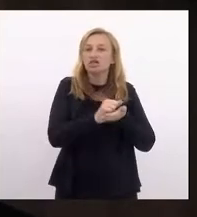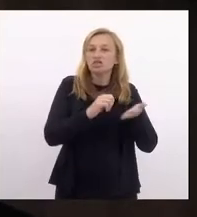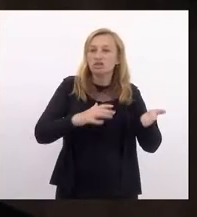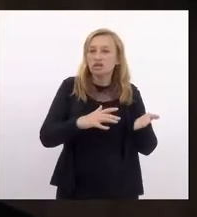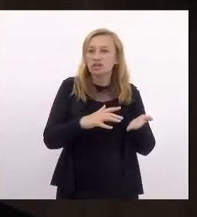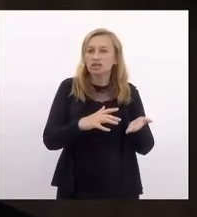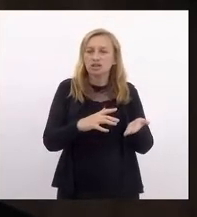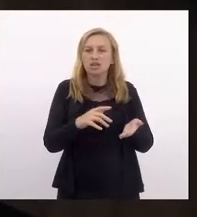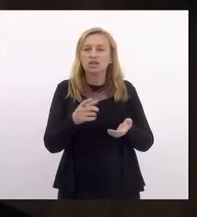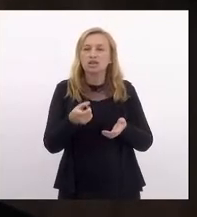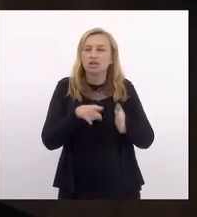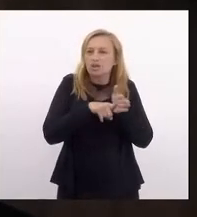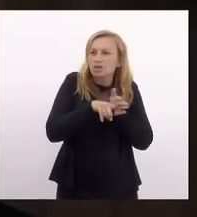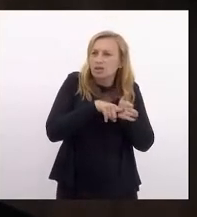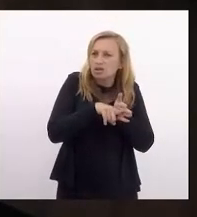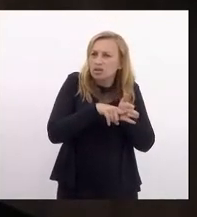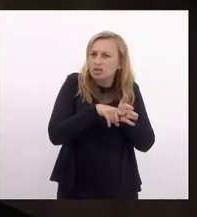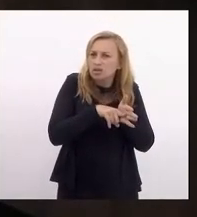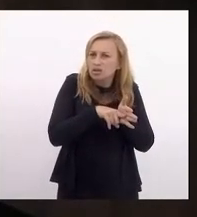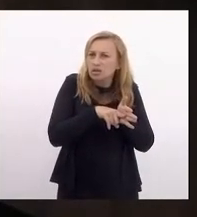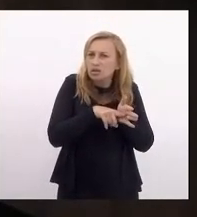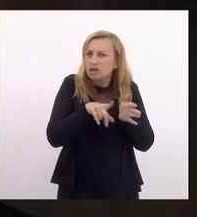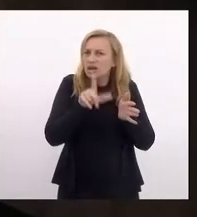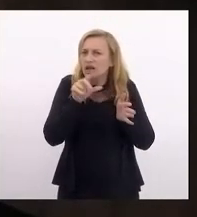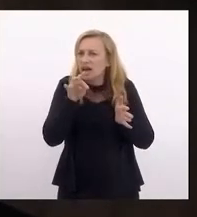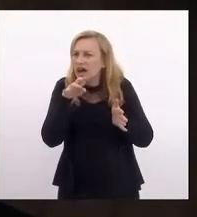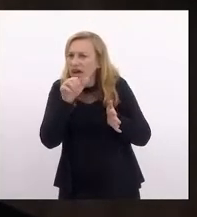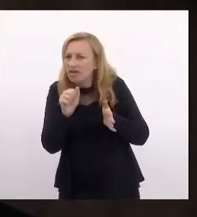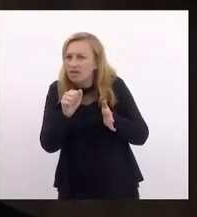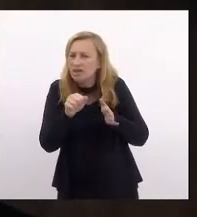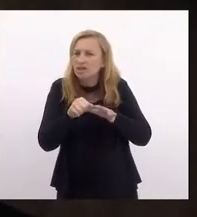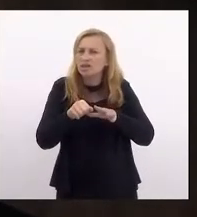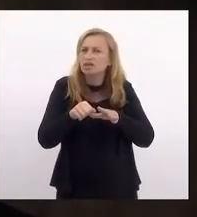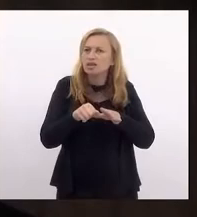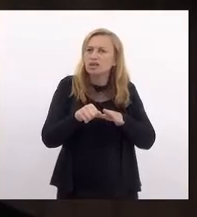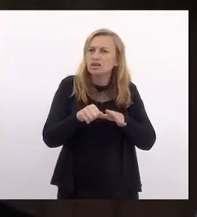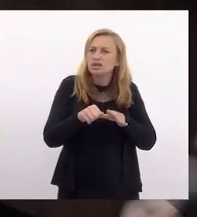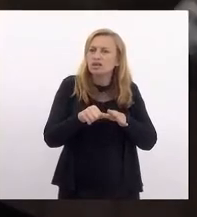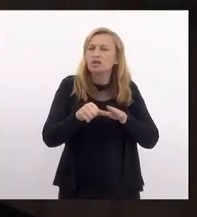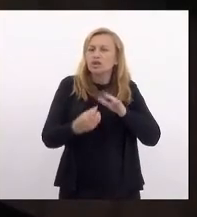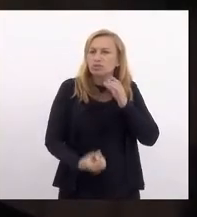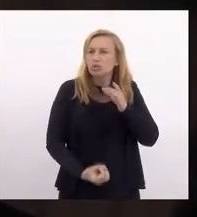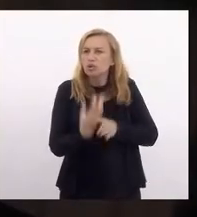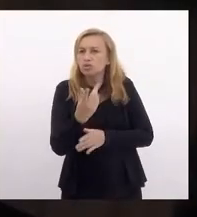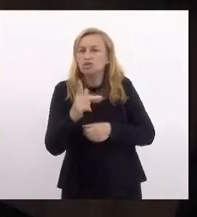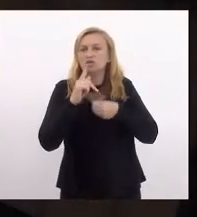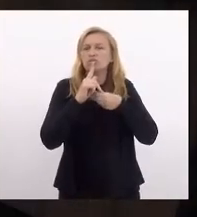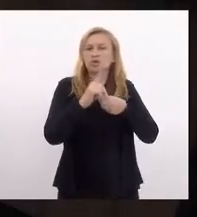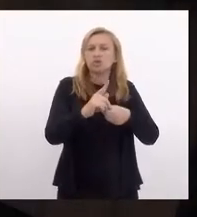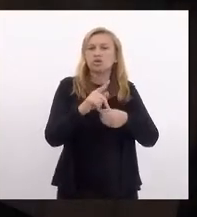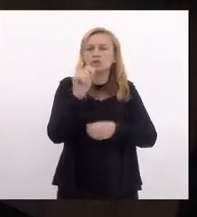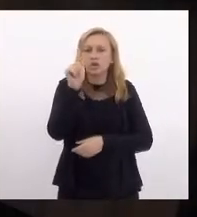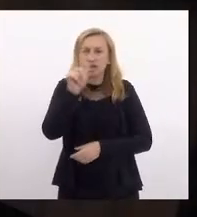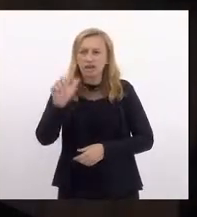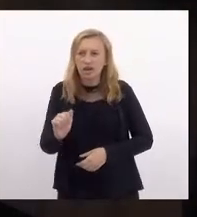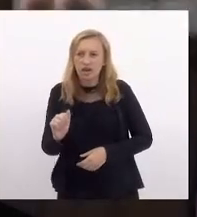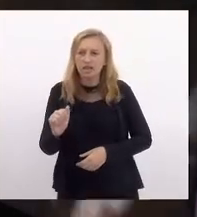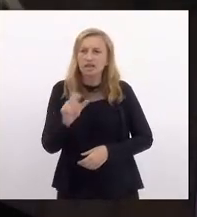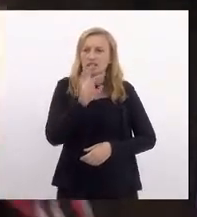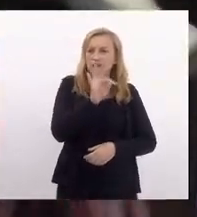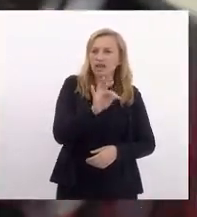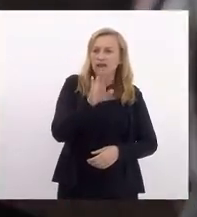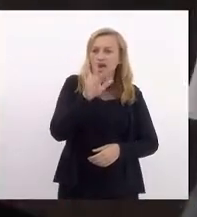atividades de pesquisa Lavra exploração e produção de petróleo e gás